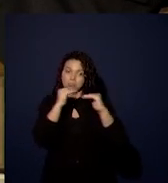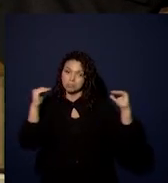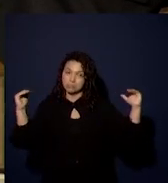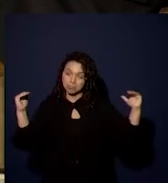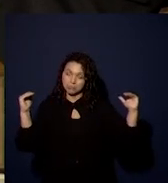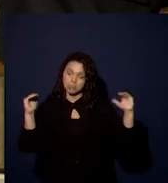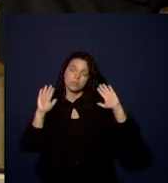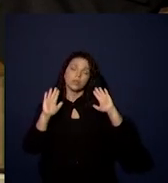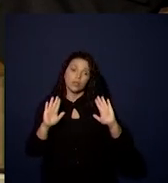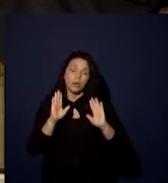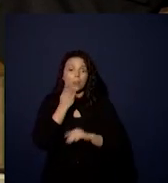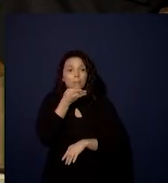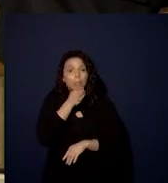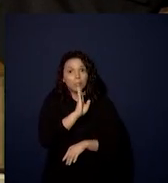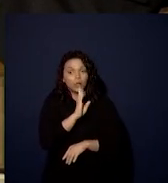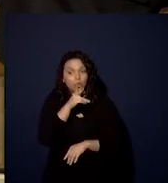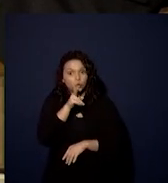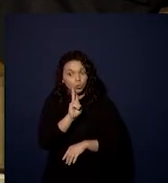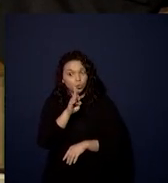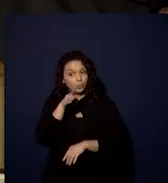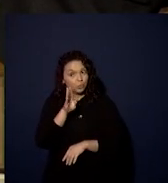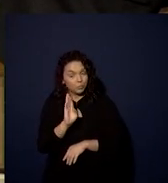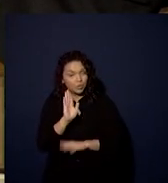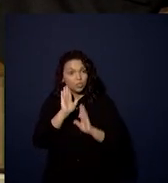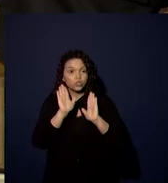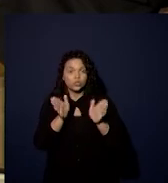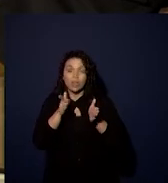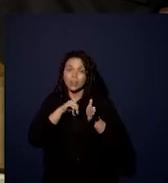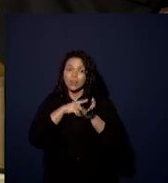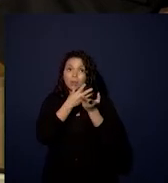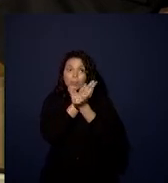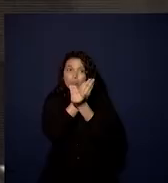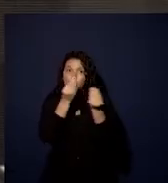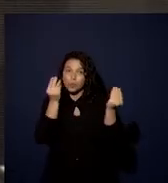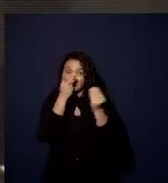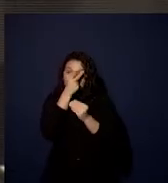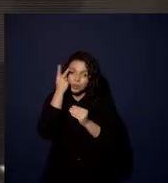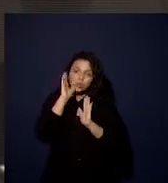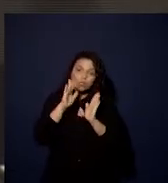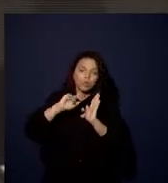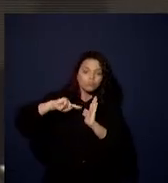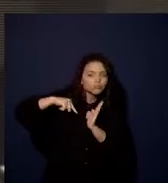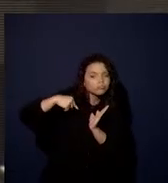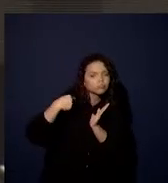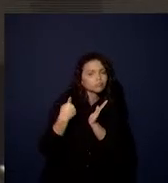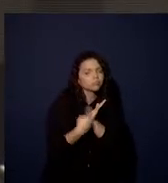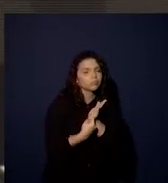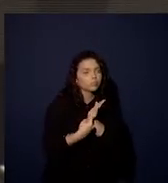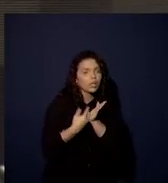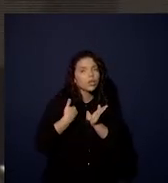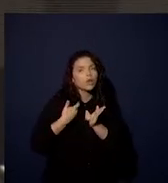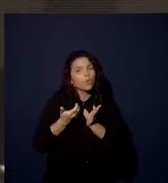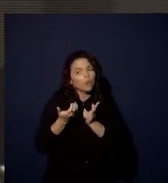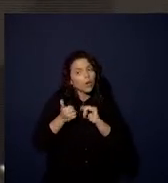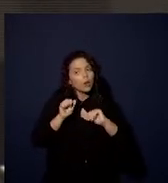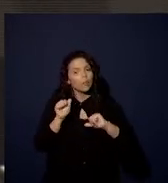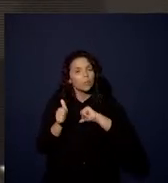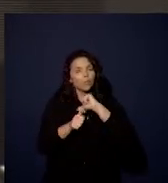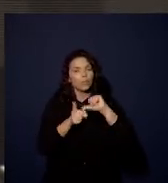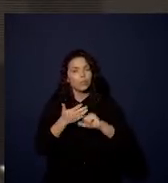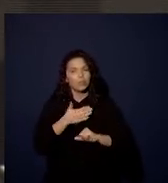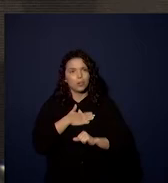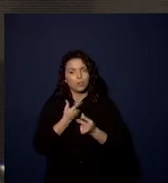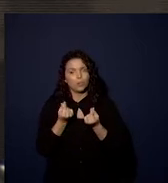você já tem muita gente que tem compromisso de redução anunciados alguns Capitão aberto alguns capital fechado mas anunciados